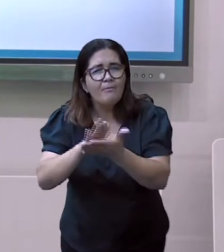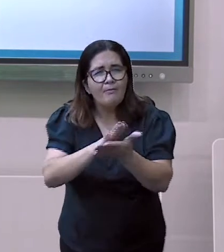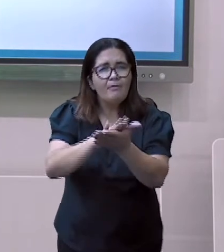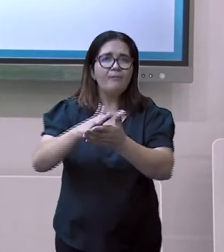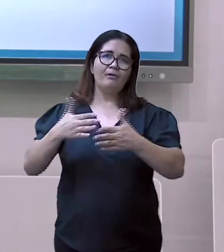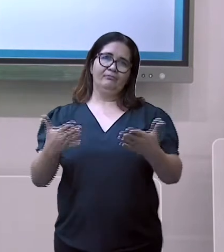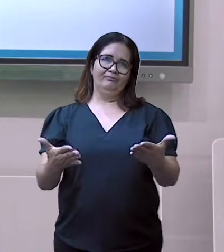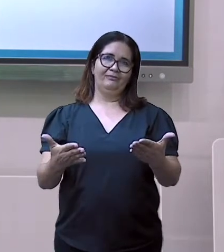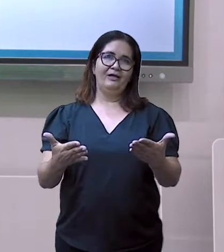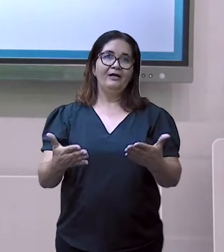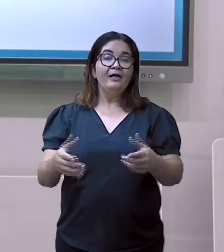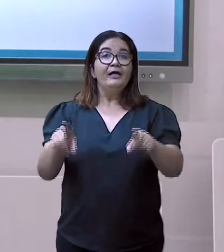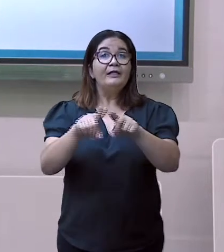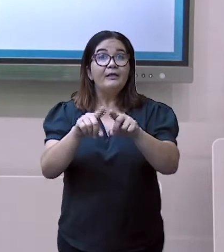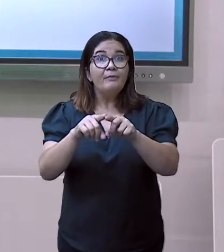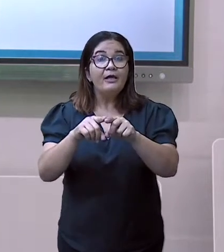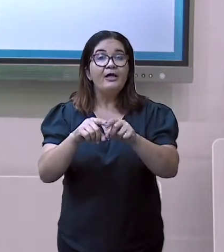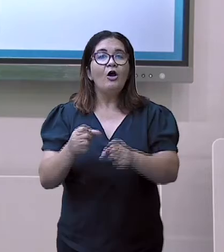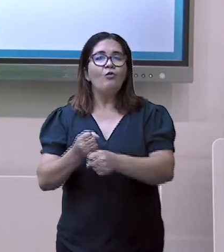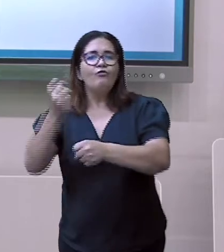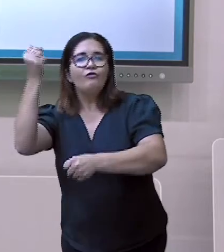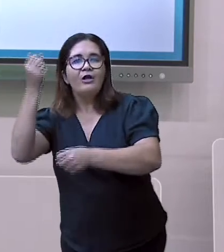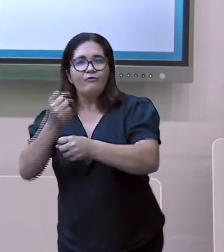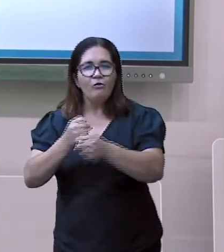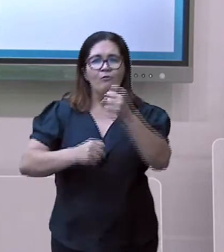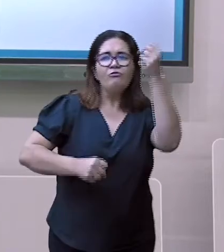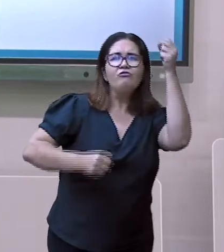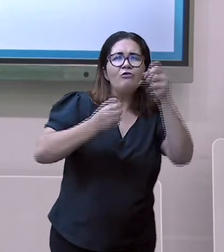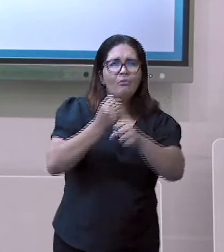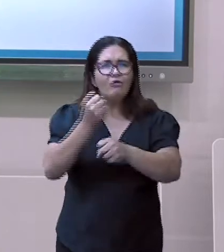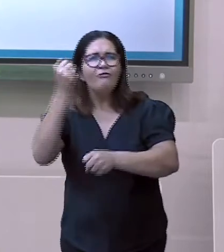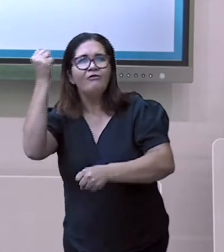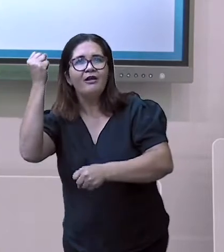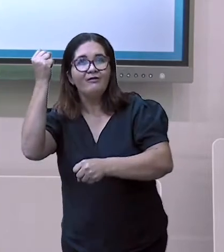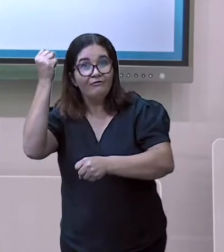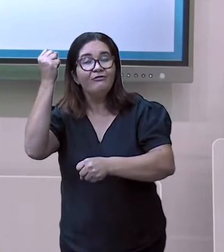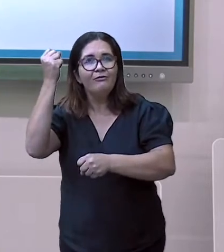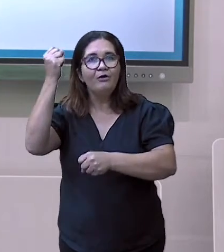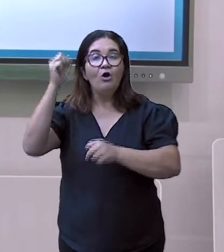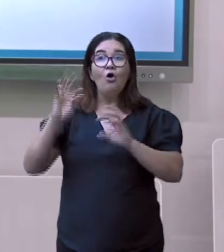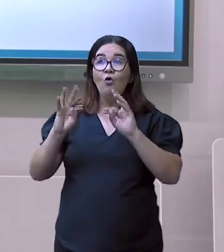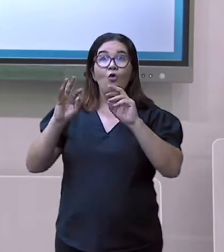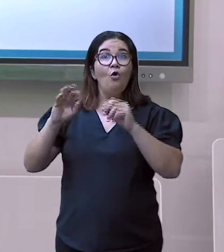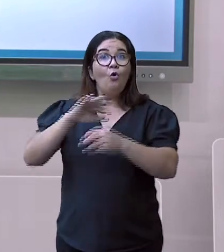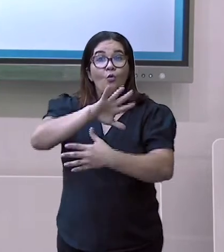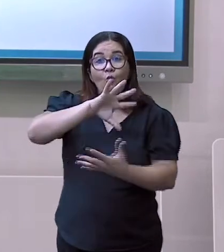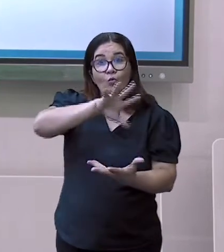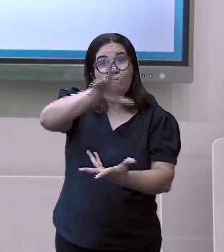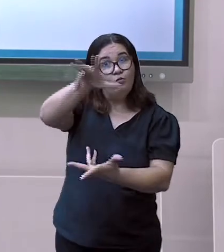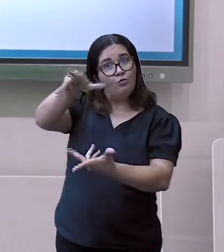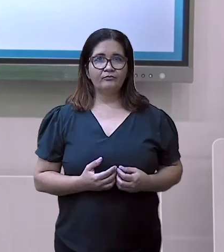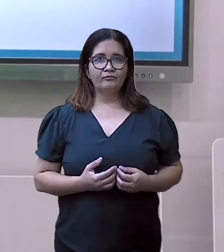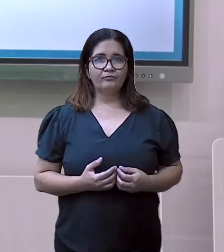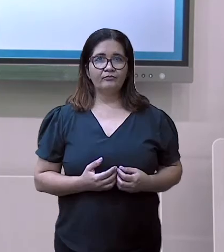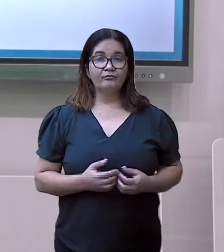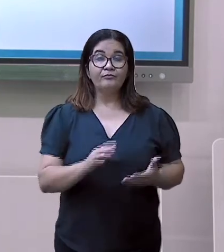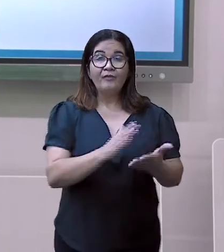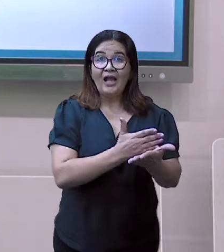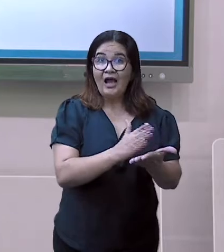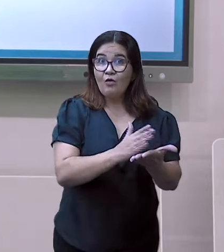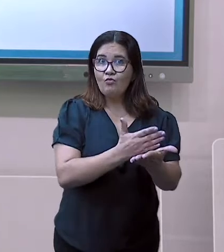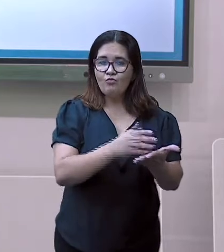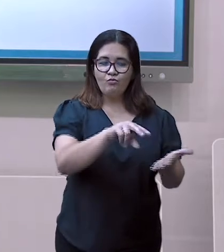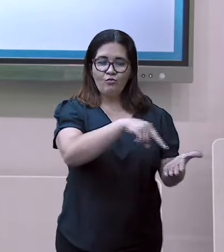frevo. O frevo é conhecido em boa parte do mundo pelo carnaval.